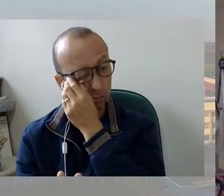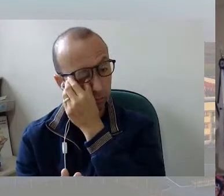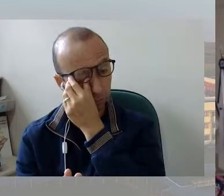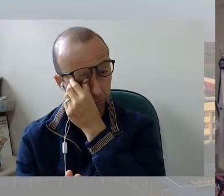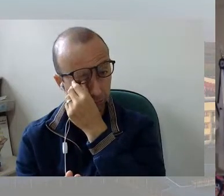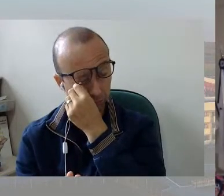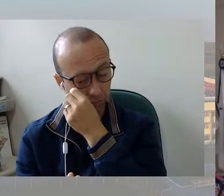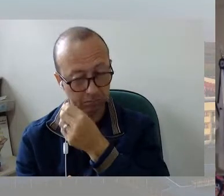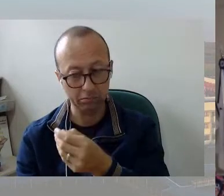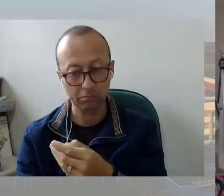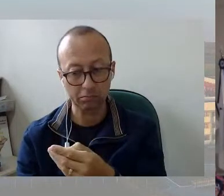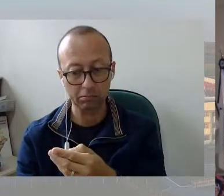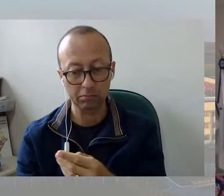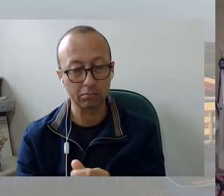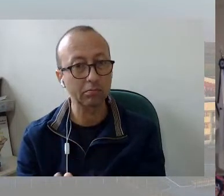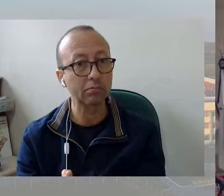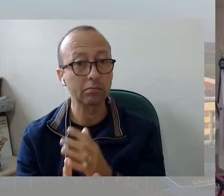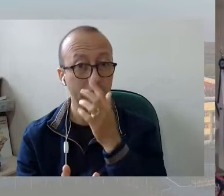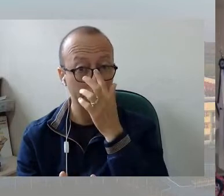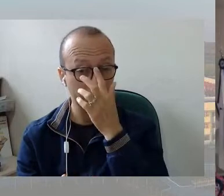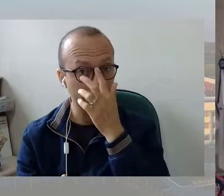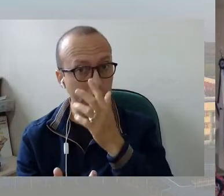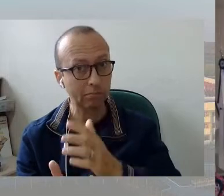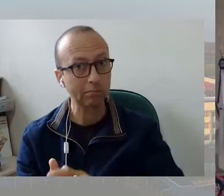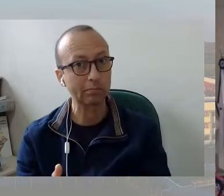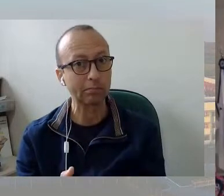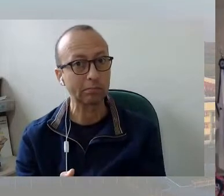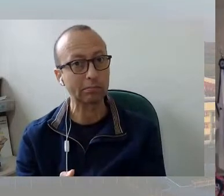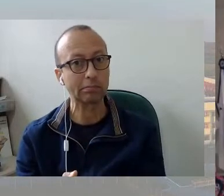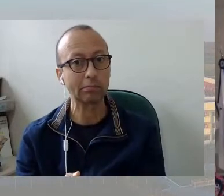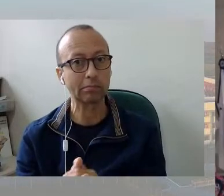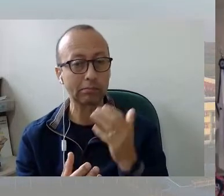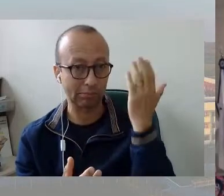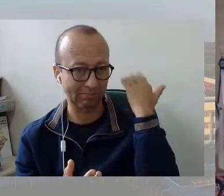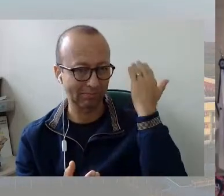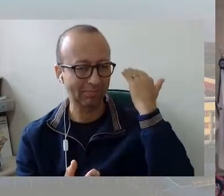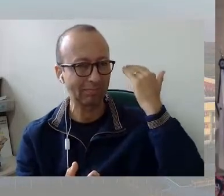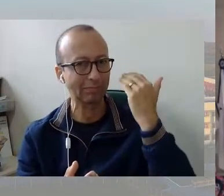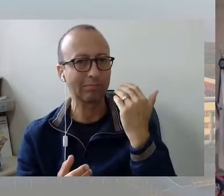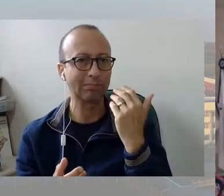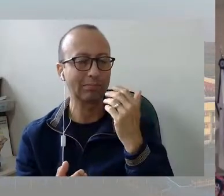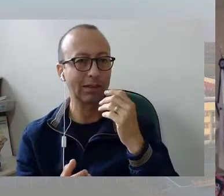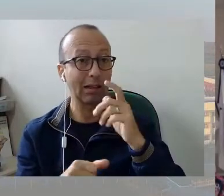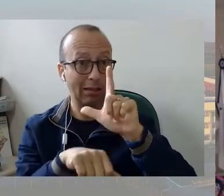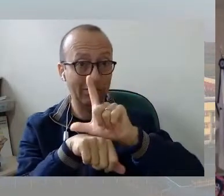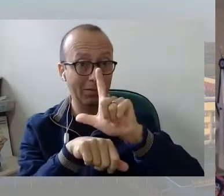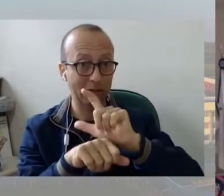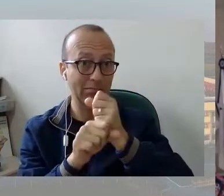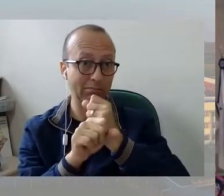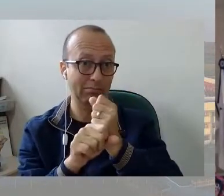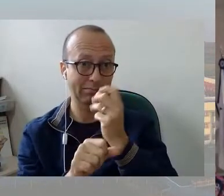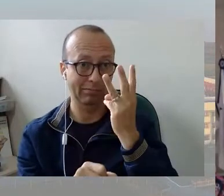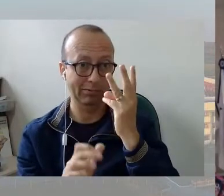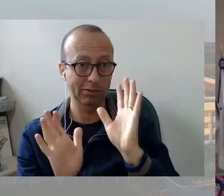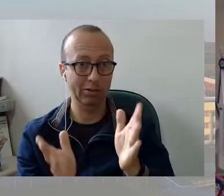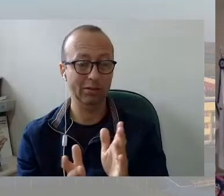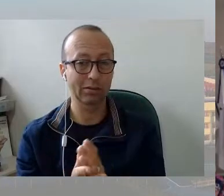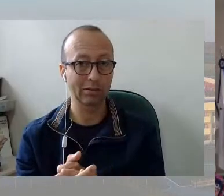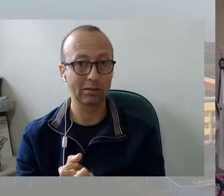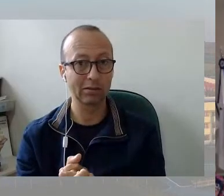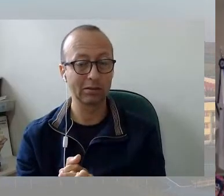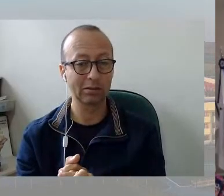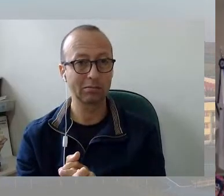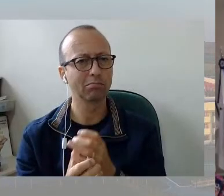anos o CIEP lá no, por 3 anos, né, no, em Livramento, tiveram alguns, foi